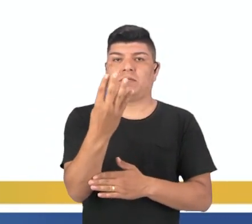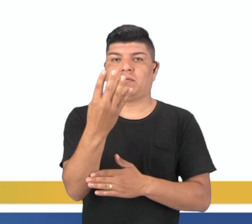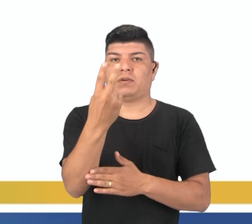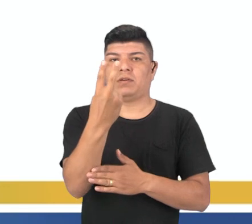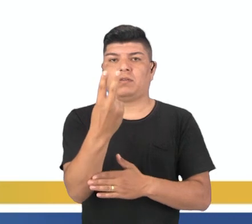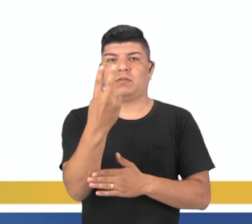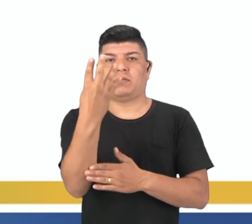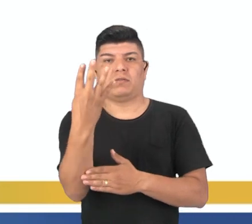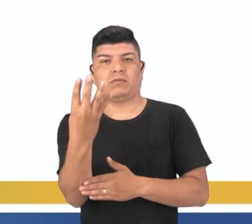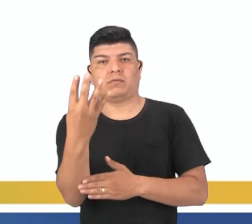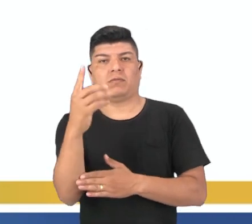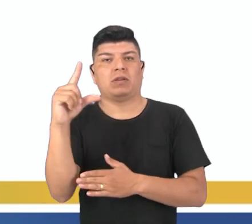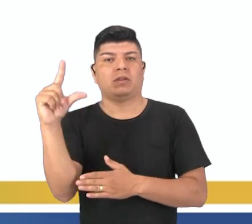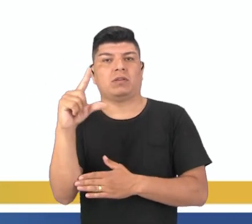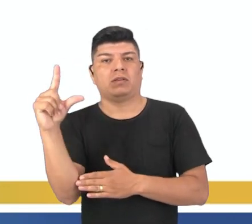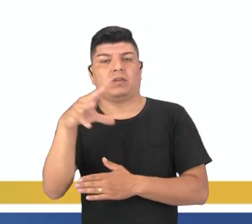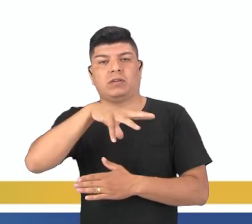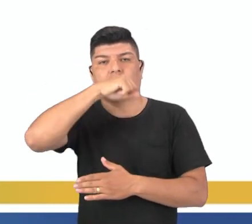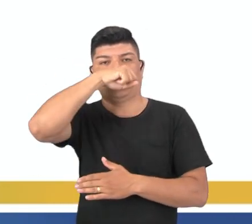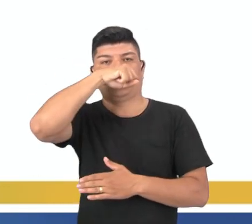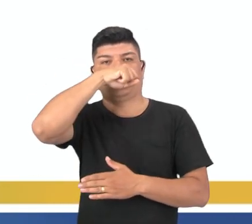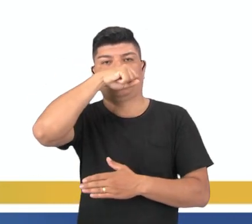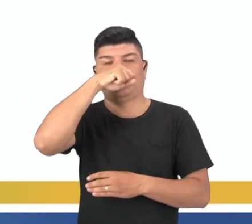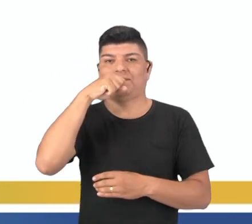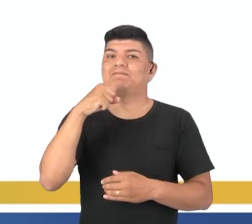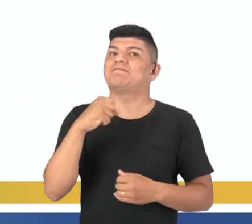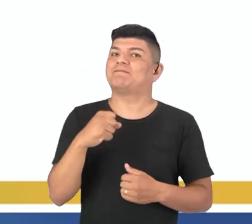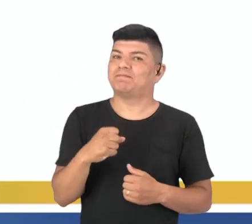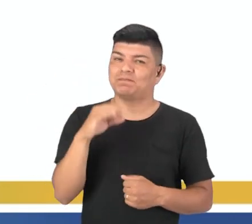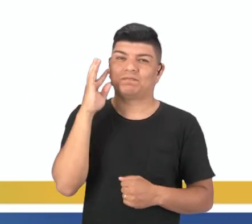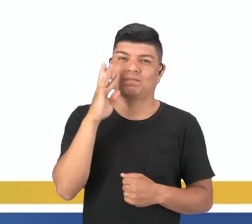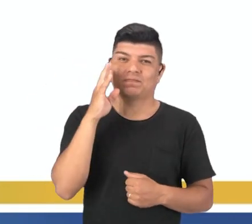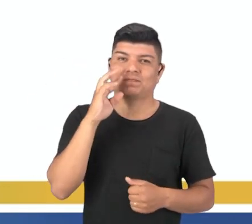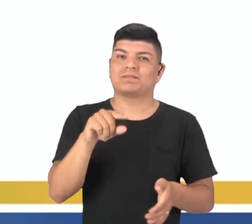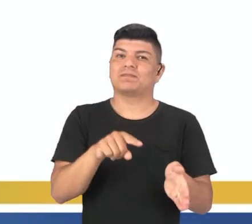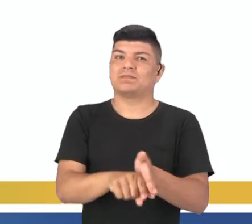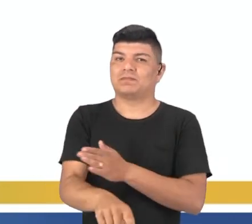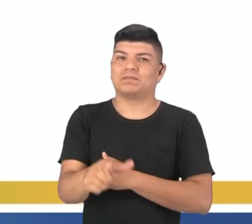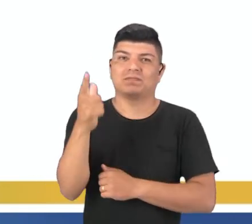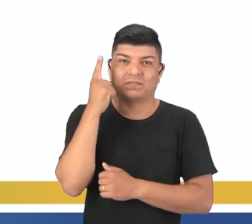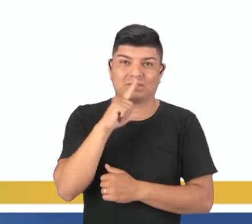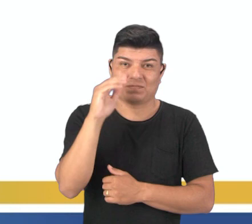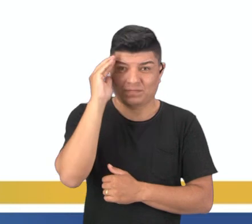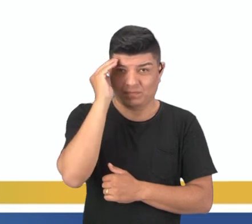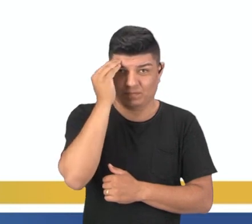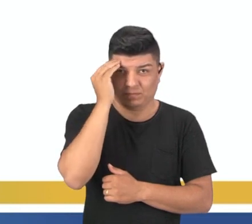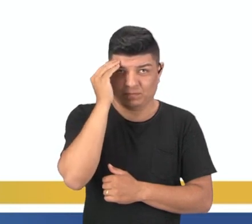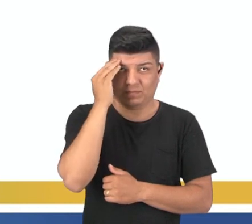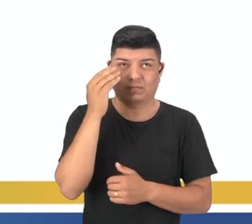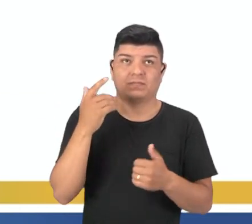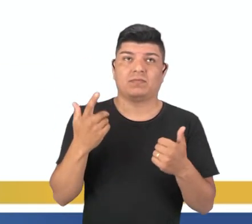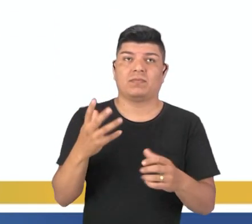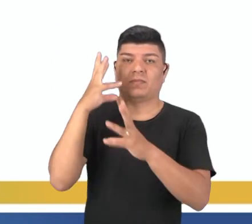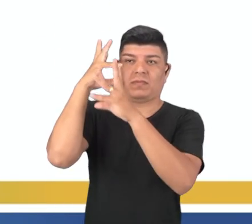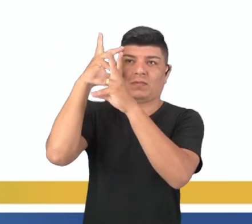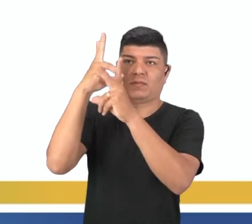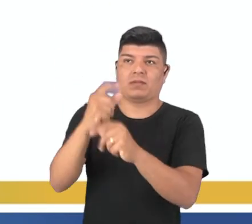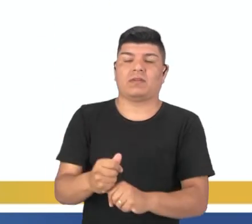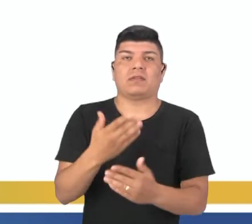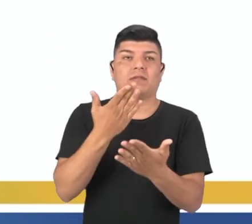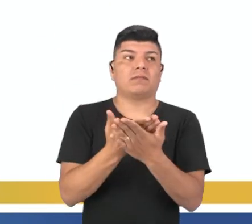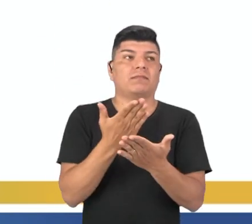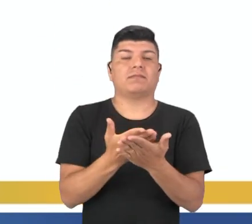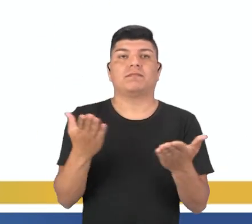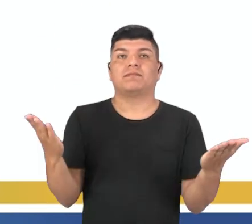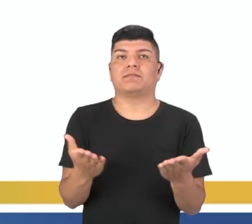66,4424 litros de ar. Interessante, né, essa questão? Você conseguiu entender? Então, vamos retomar aí o que vimos